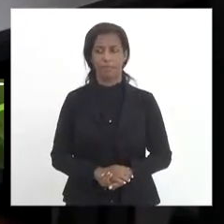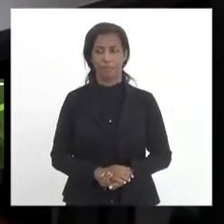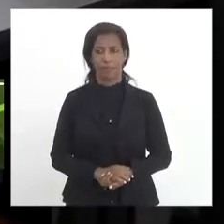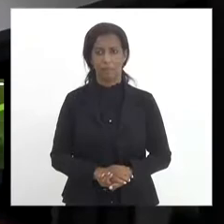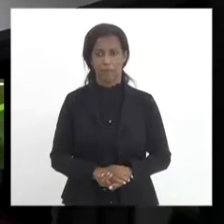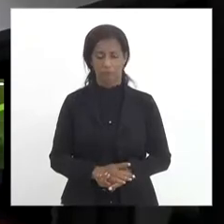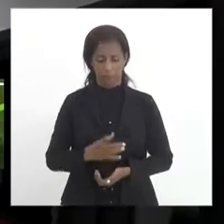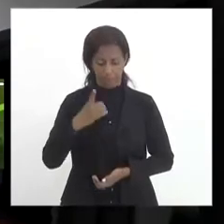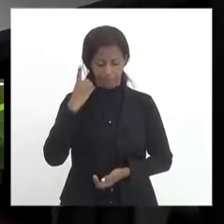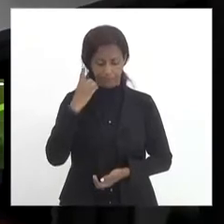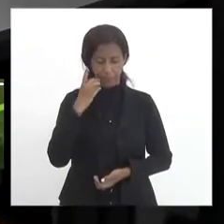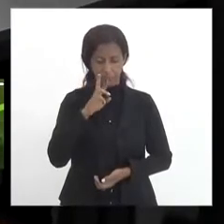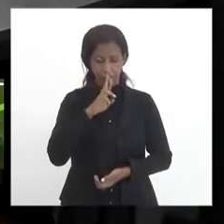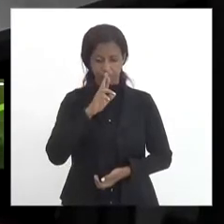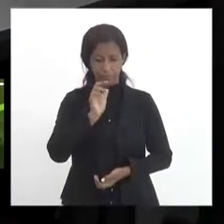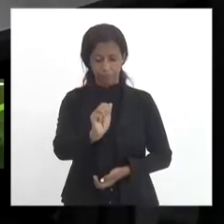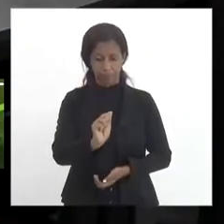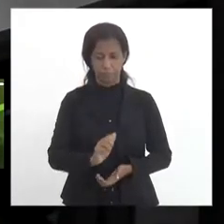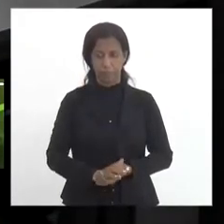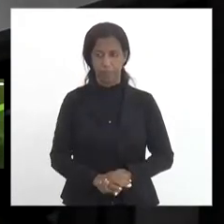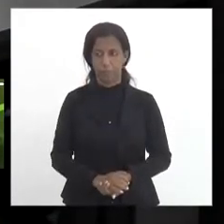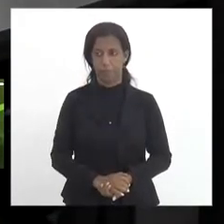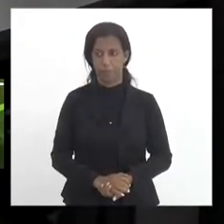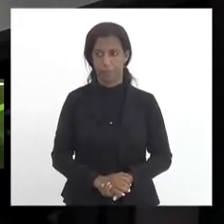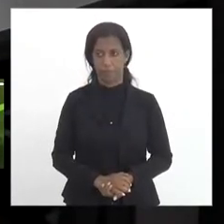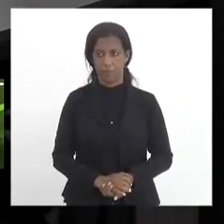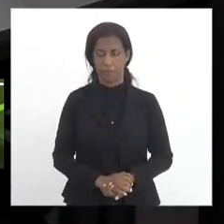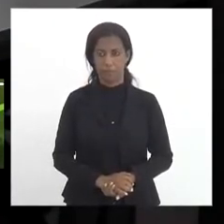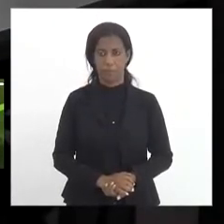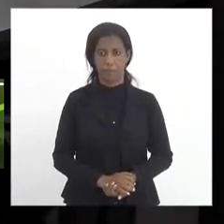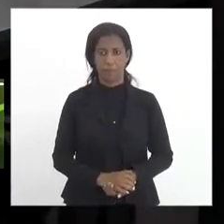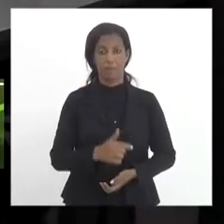Deputado Rodrigo Amorim, a Lei